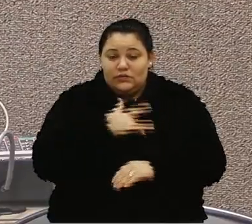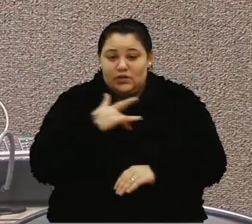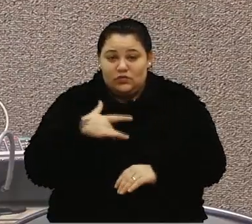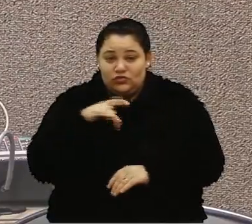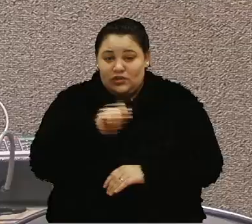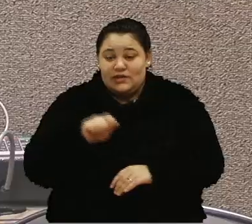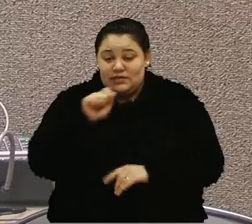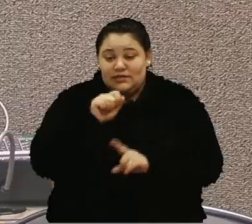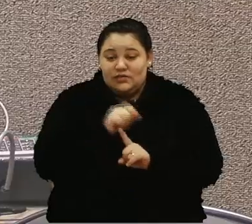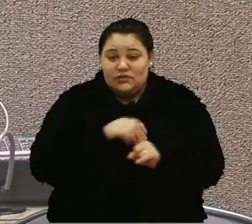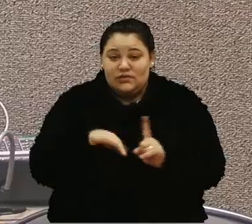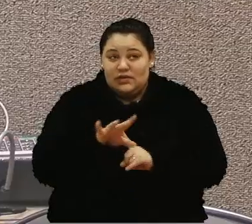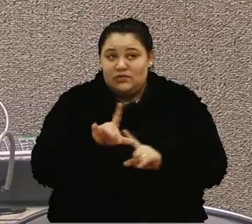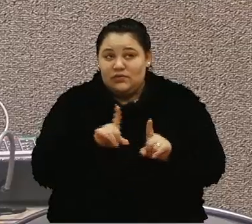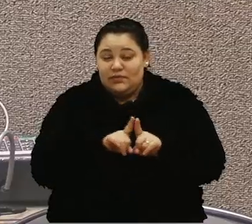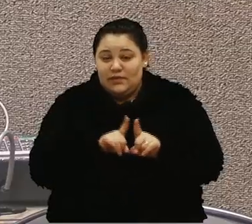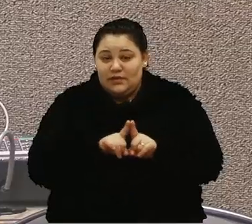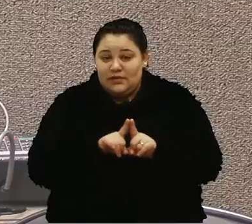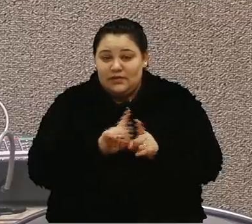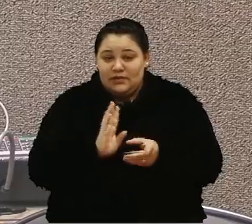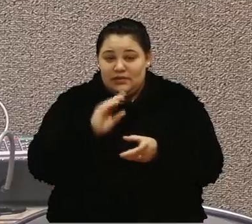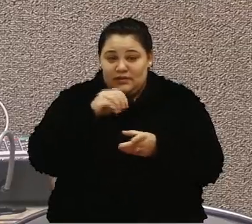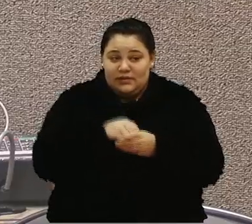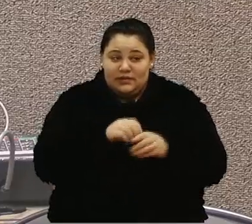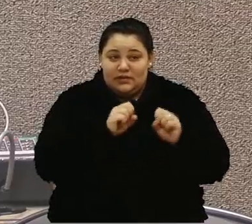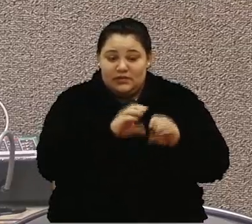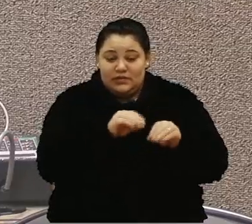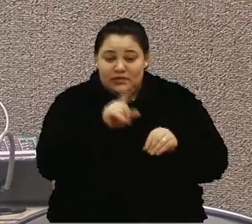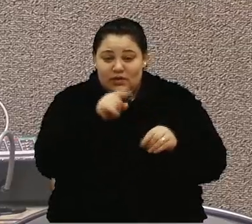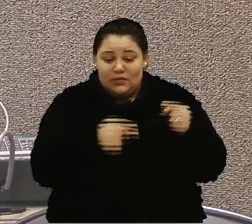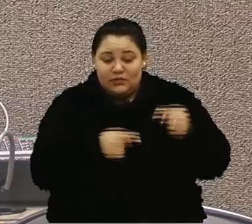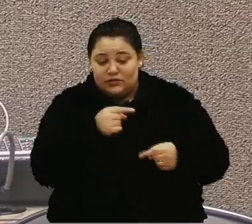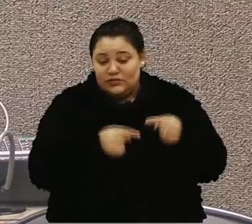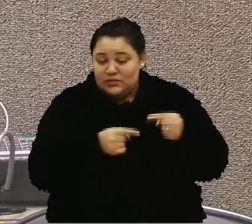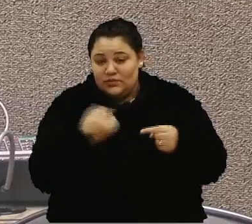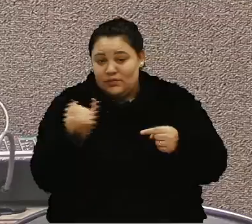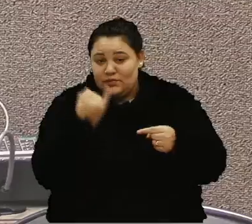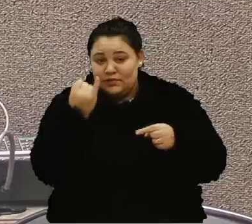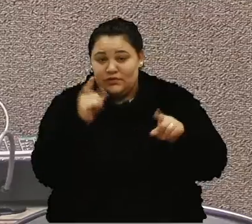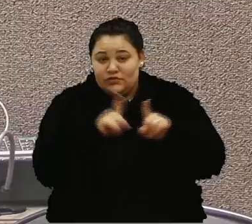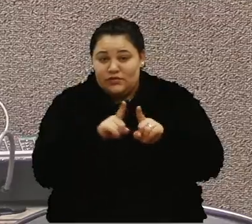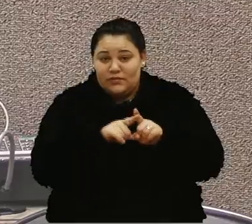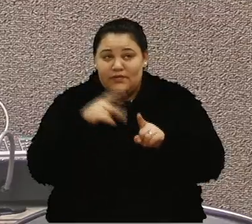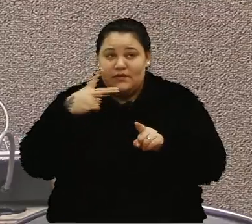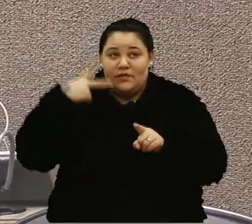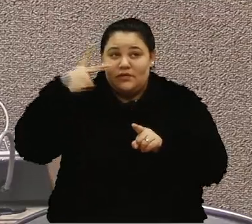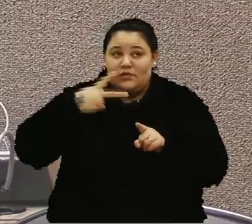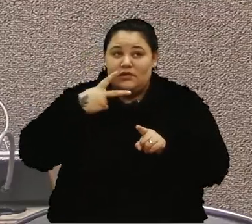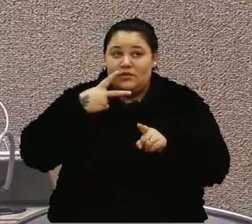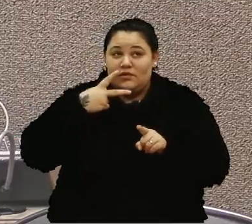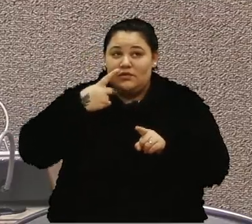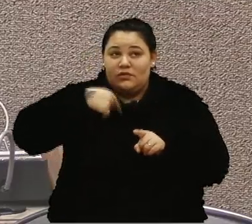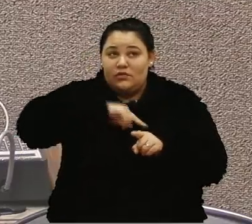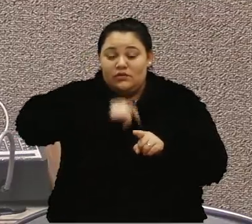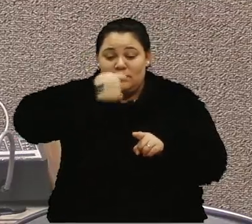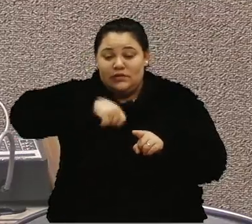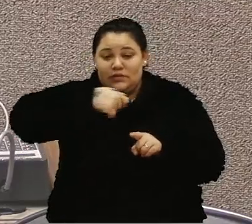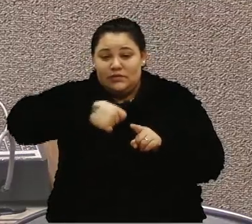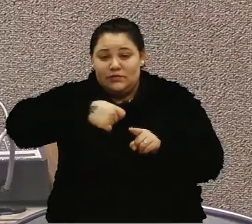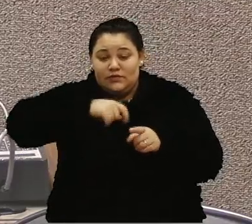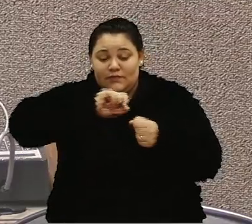em que na educação, e aí também é uma discussão, vereadora Rose, que penso que nós temos que fazer a